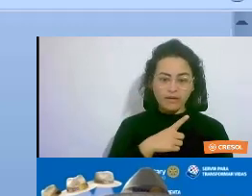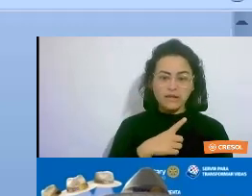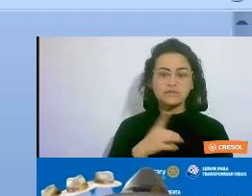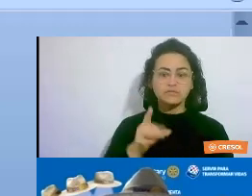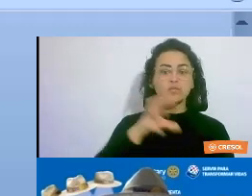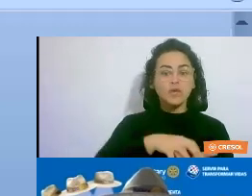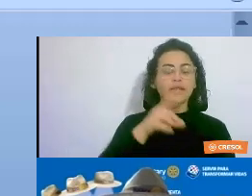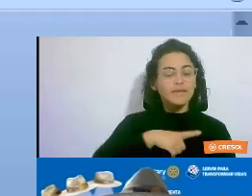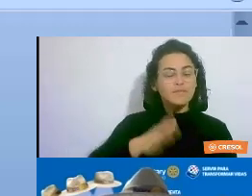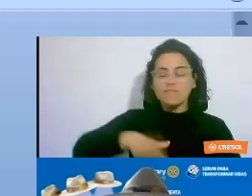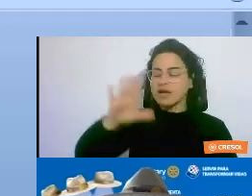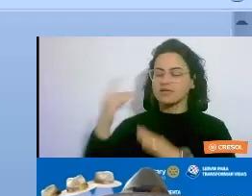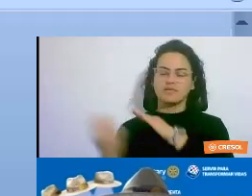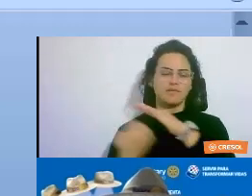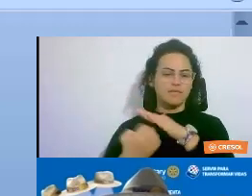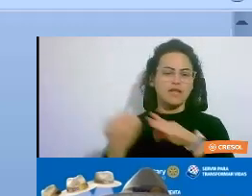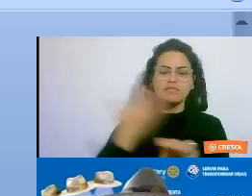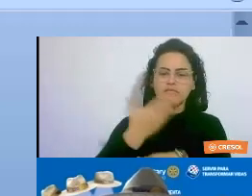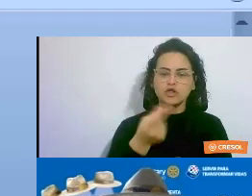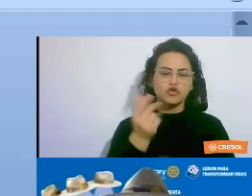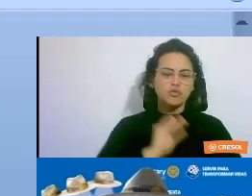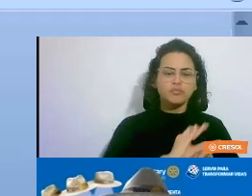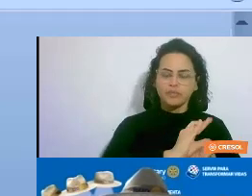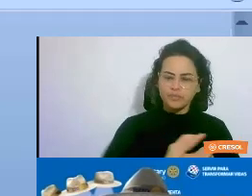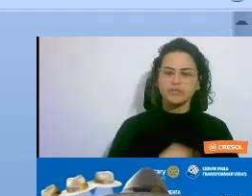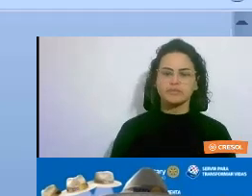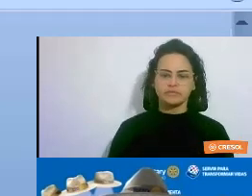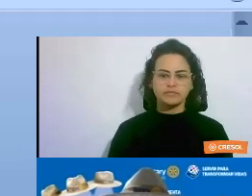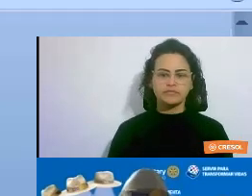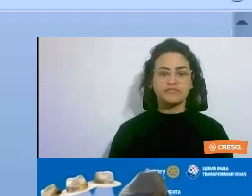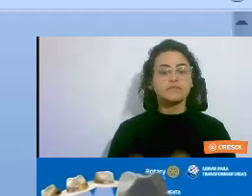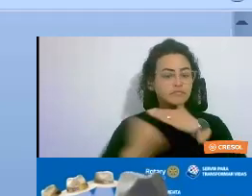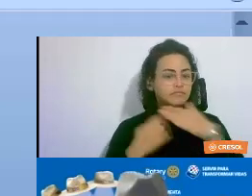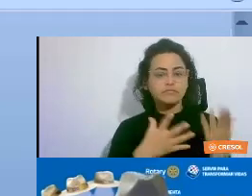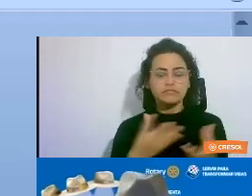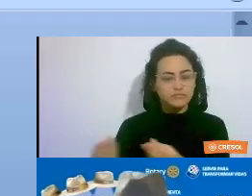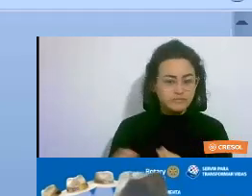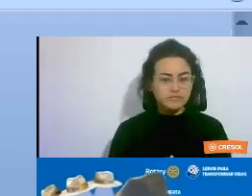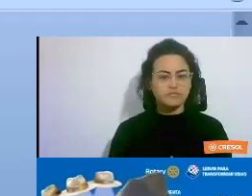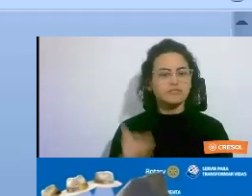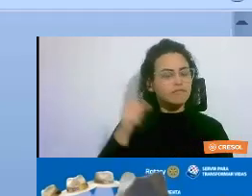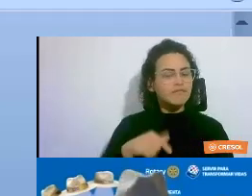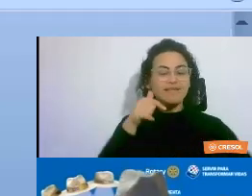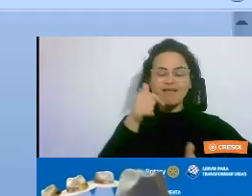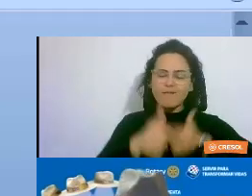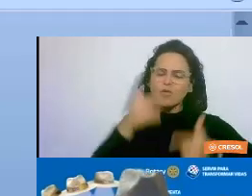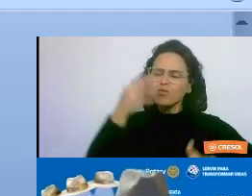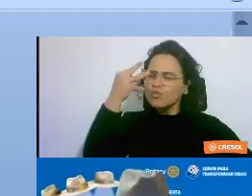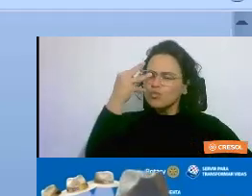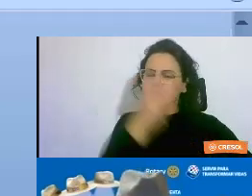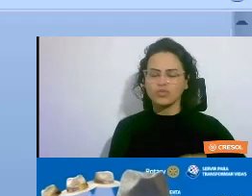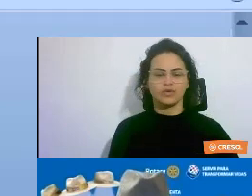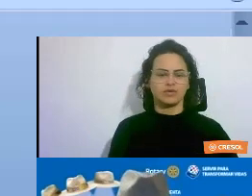de empresas, não vou dizer de arrecadação, mas sim de empresas. Então, é um trabalho muito bonito que tem sendo